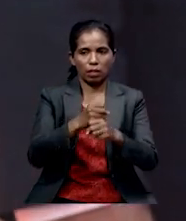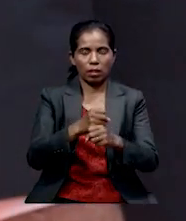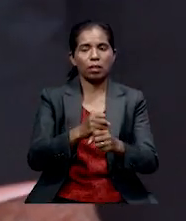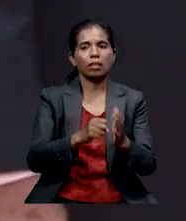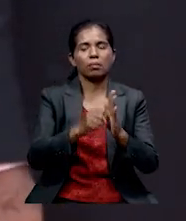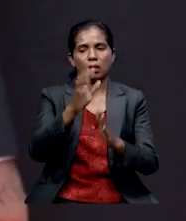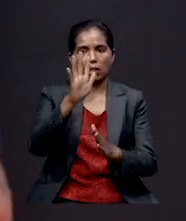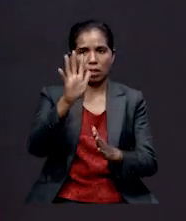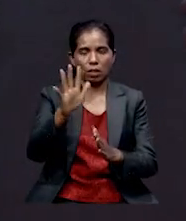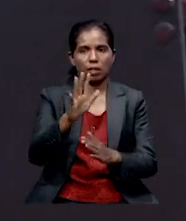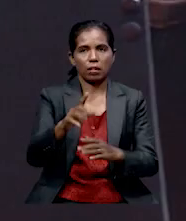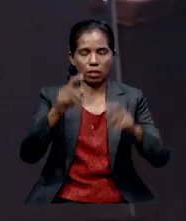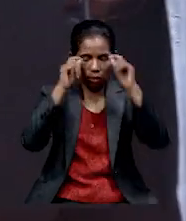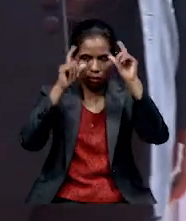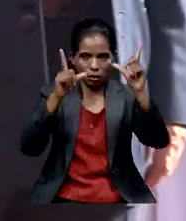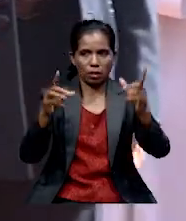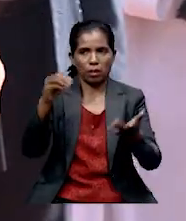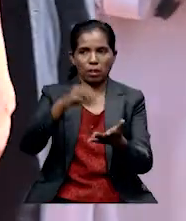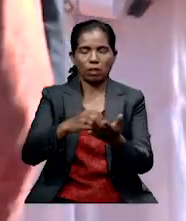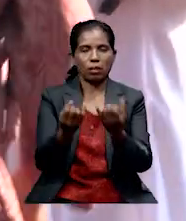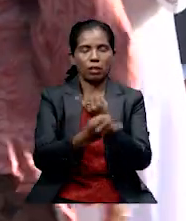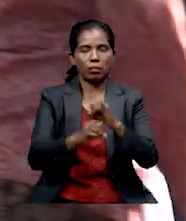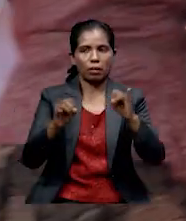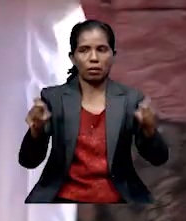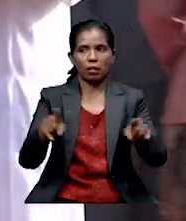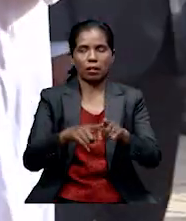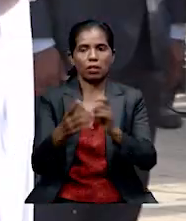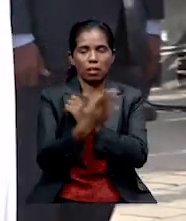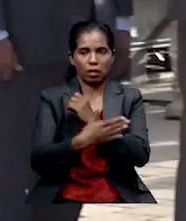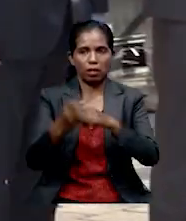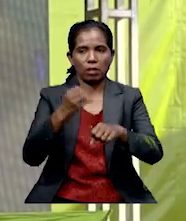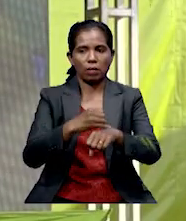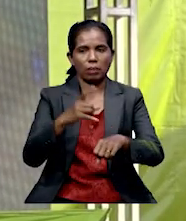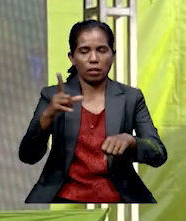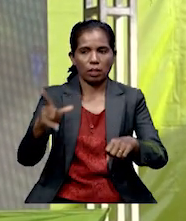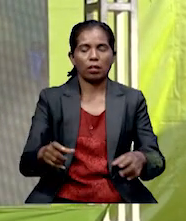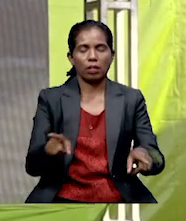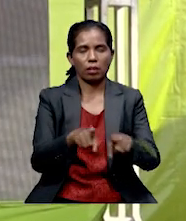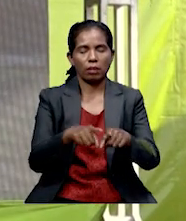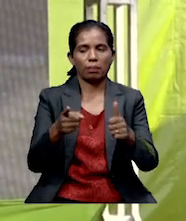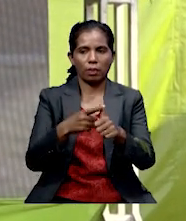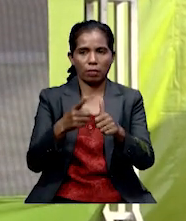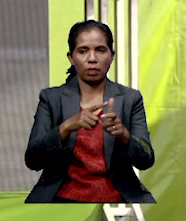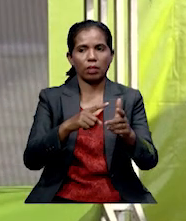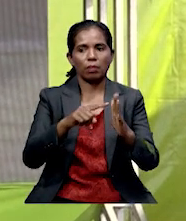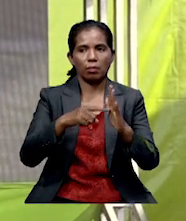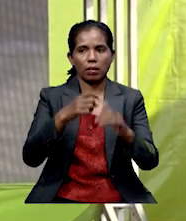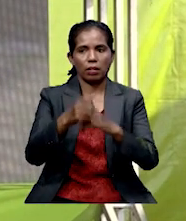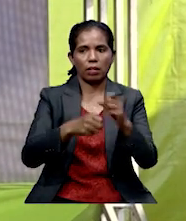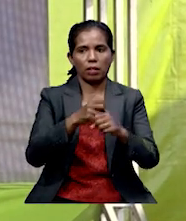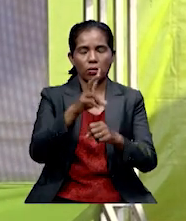Hatnian, a foi em Timor-Leste restaura a independência no der Nação Independente, nebe Censos Primeiro, a rua Iatina Ringrua